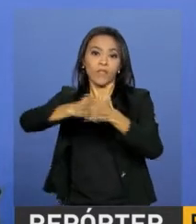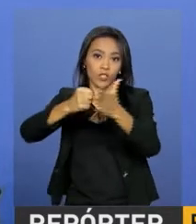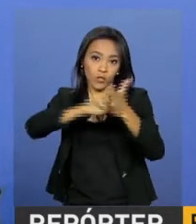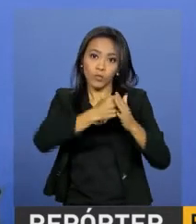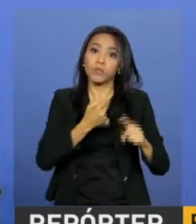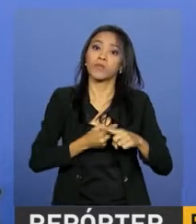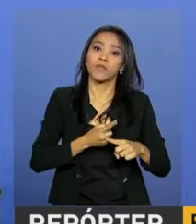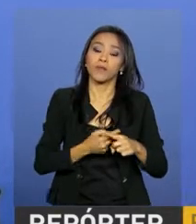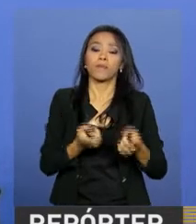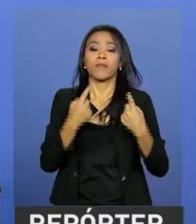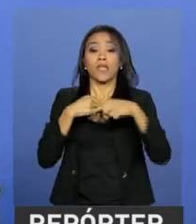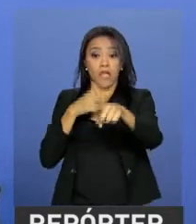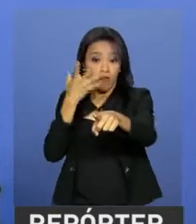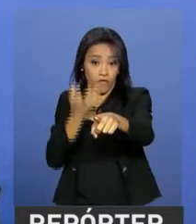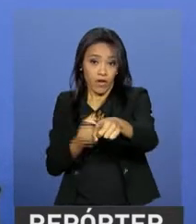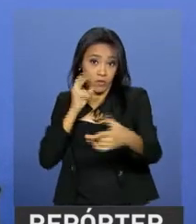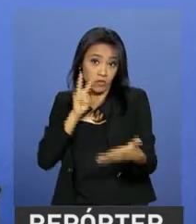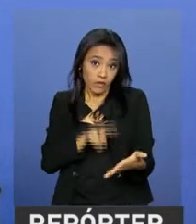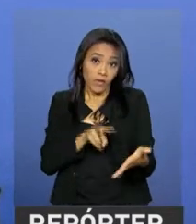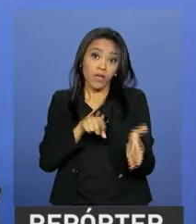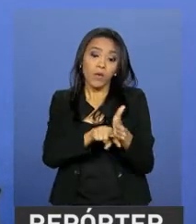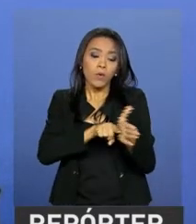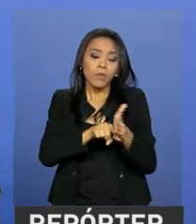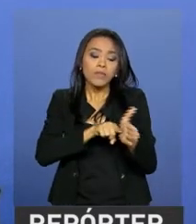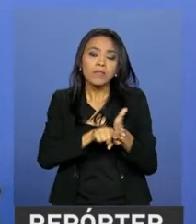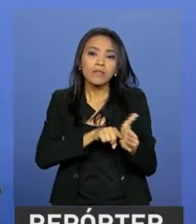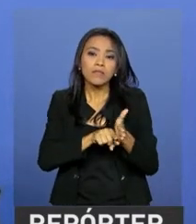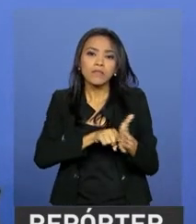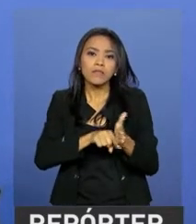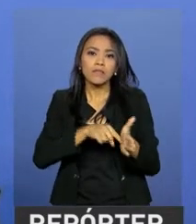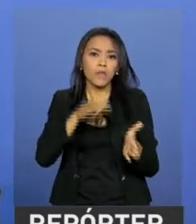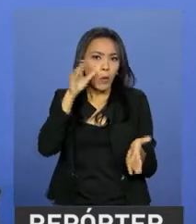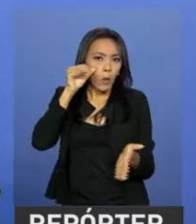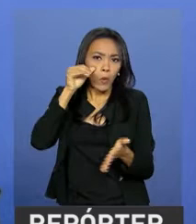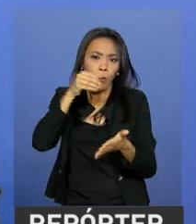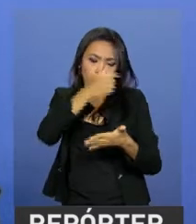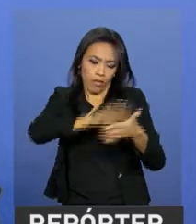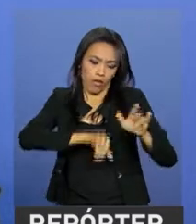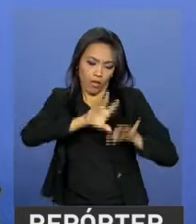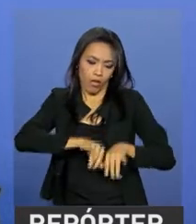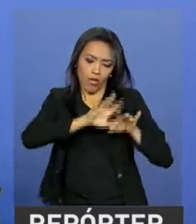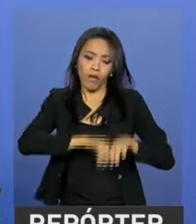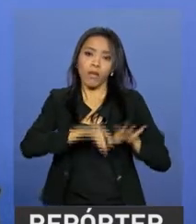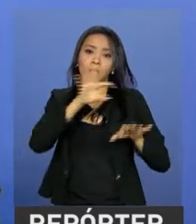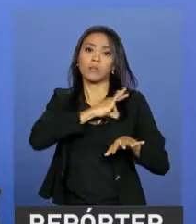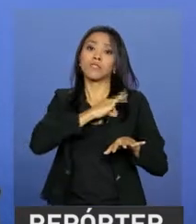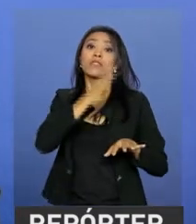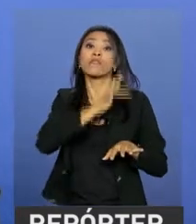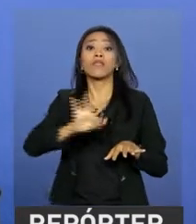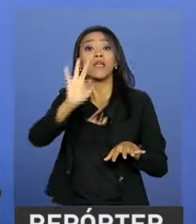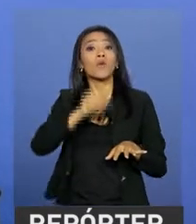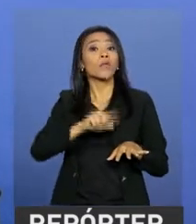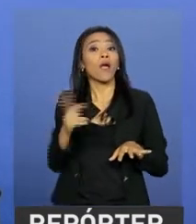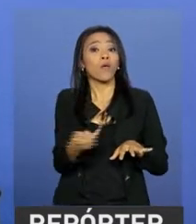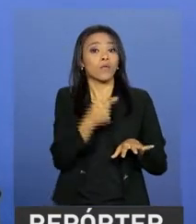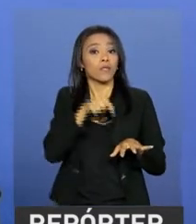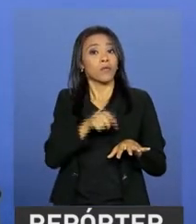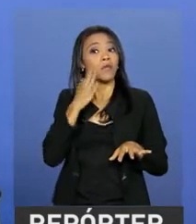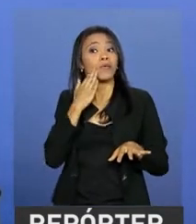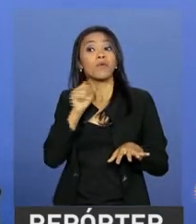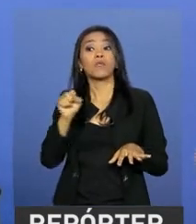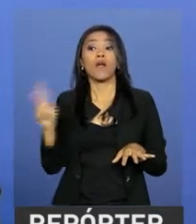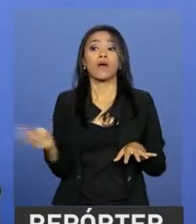federal fez e ver quais são os os pontos ali observados e vamos então a partir daí fazer